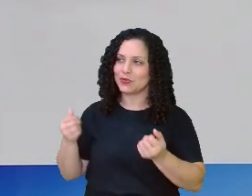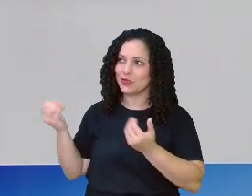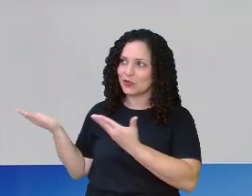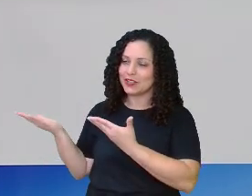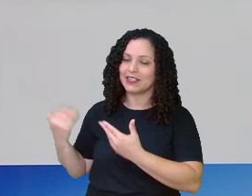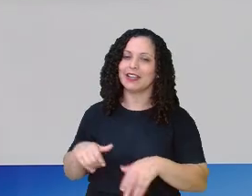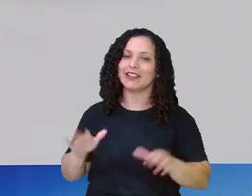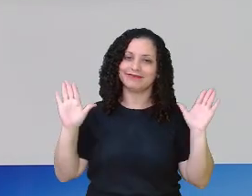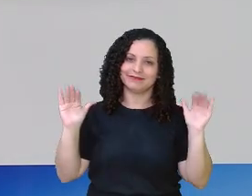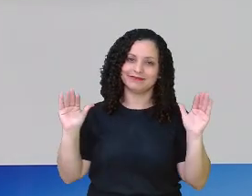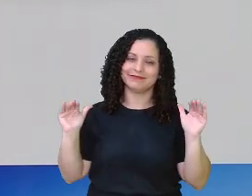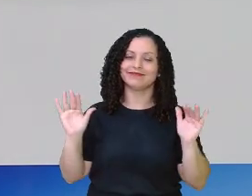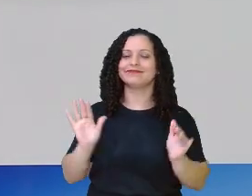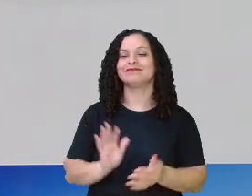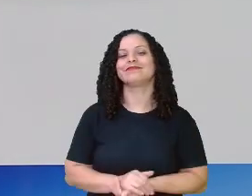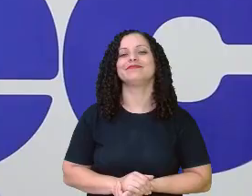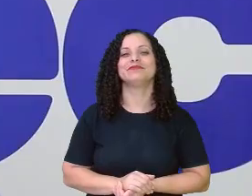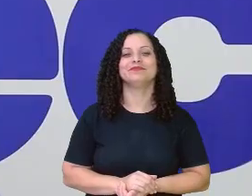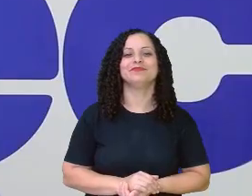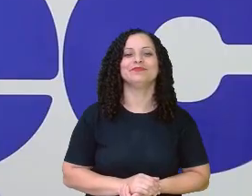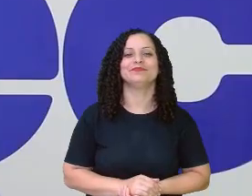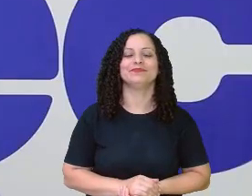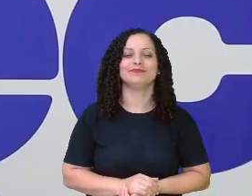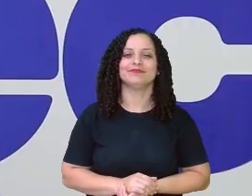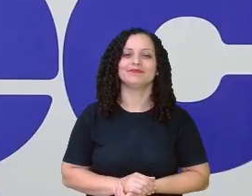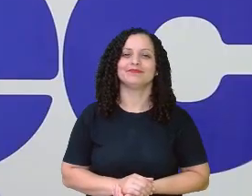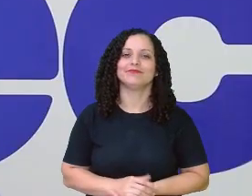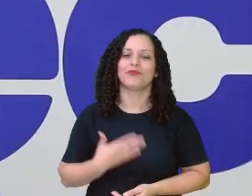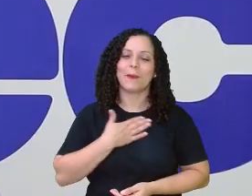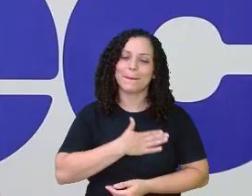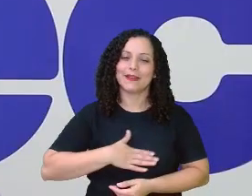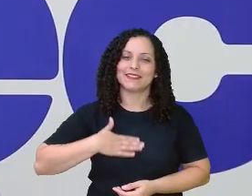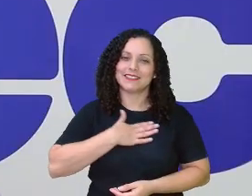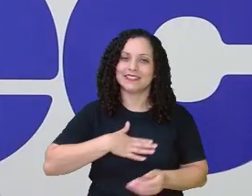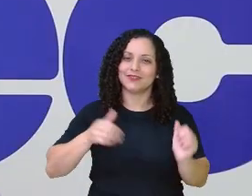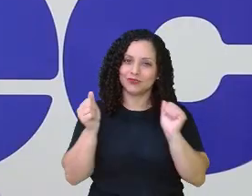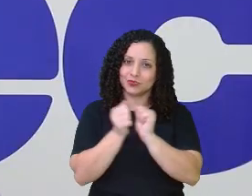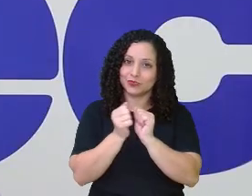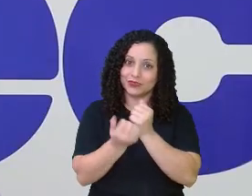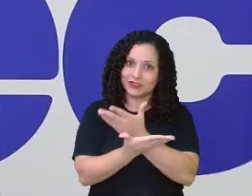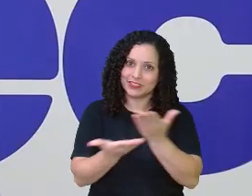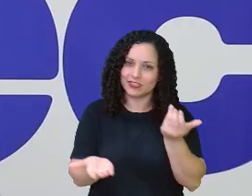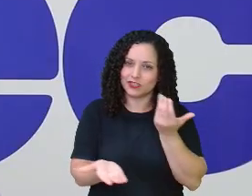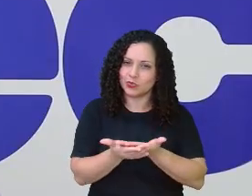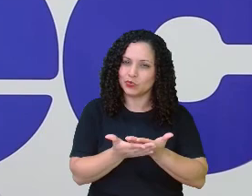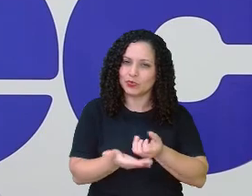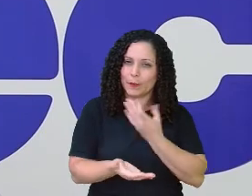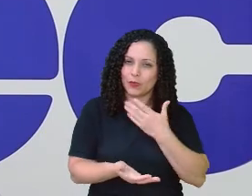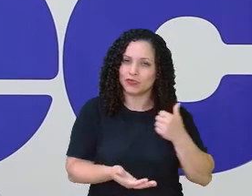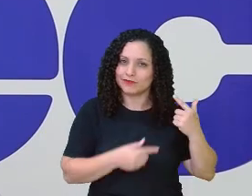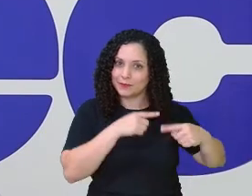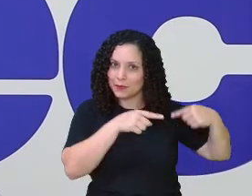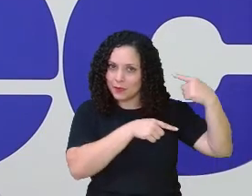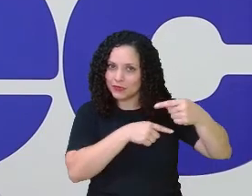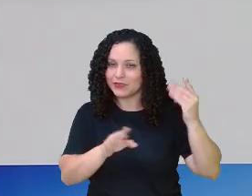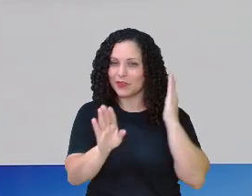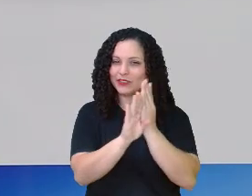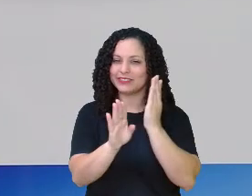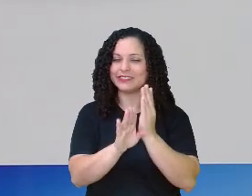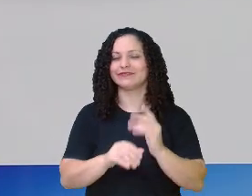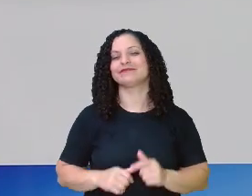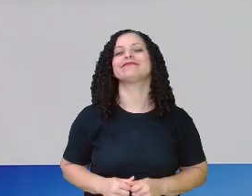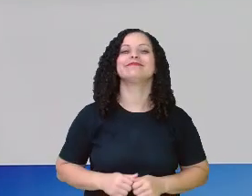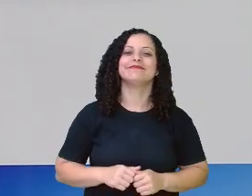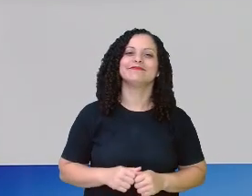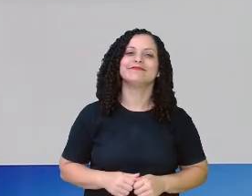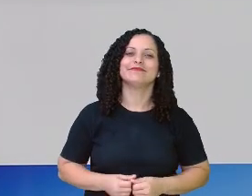para se despedir de vocês, tá certo? Pessoal, foi um prazer estar com vocês. Bons estudos e até a próxima, se Deus quiser. Então,